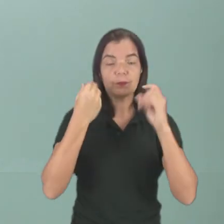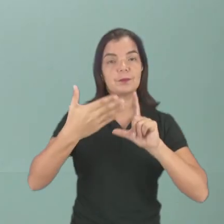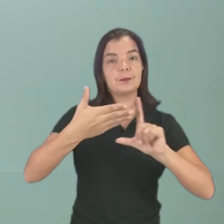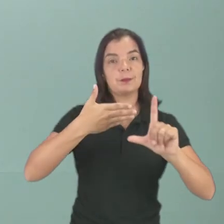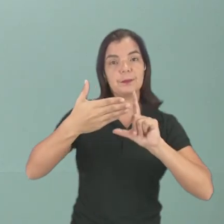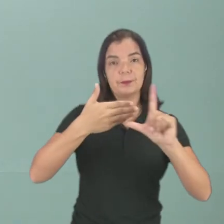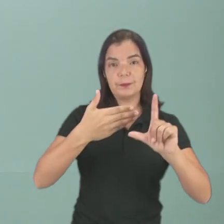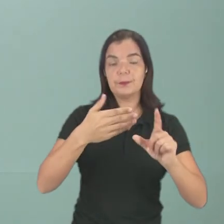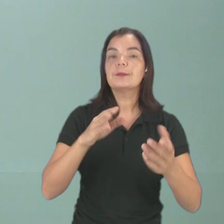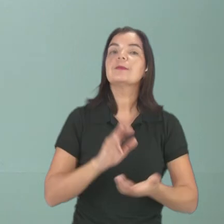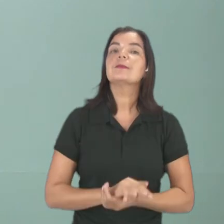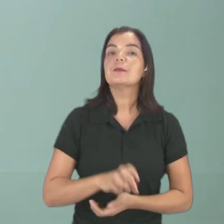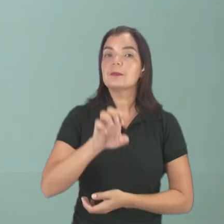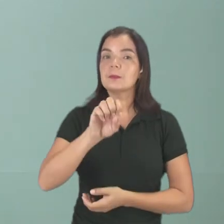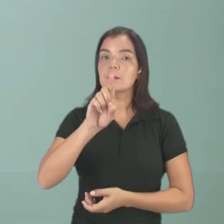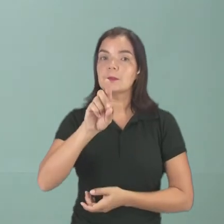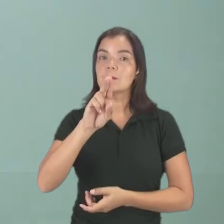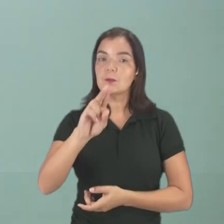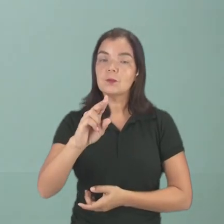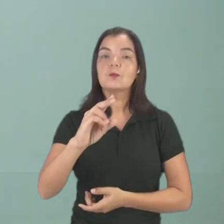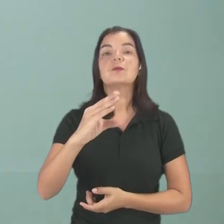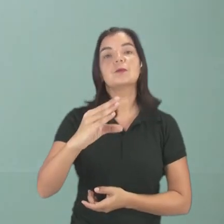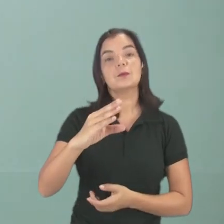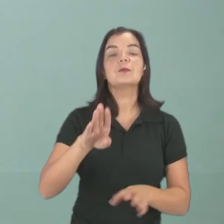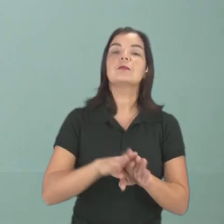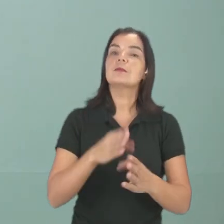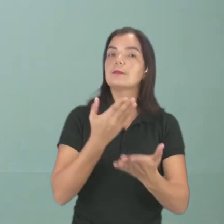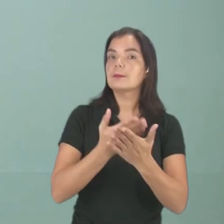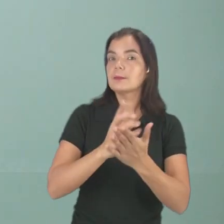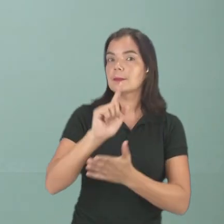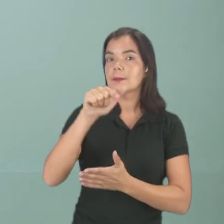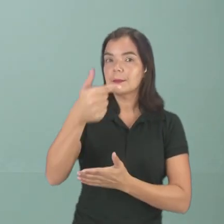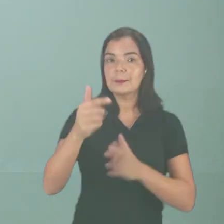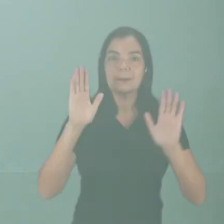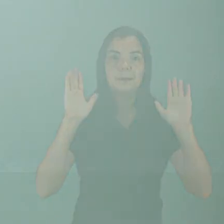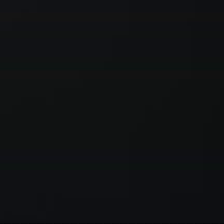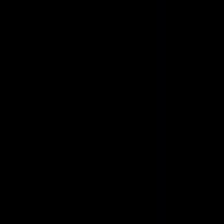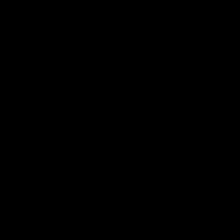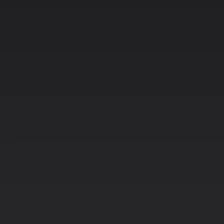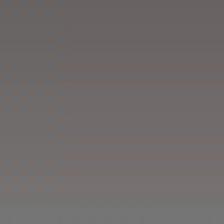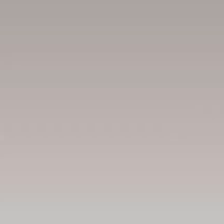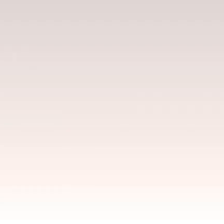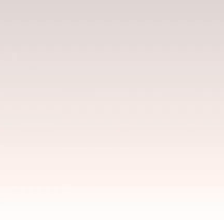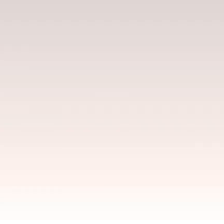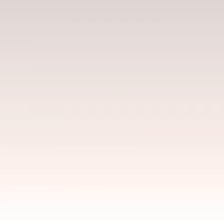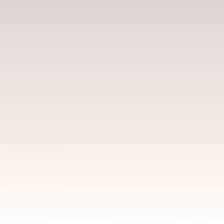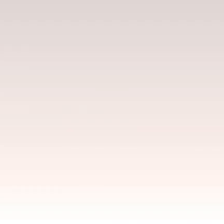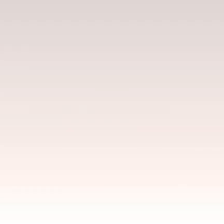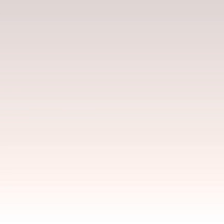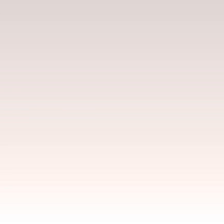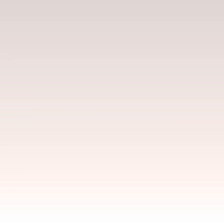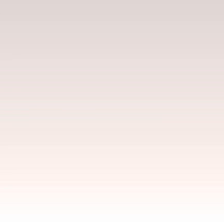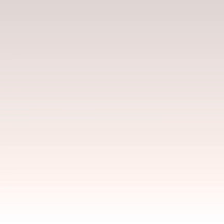de acessar a plataforma para acesso a essas aulas e outras. Até!